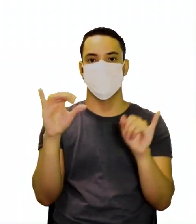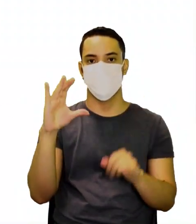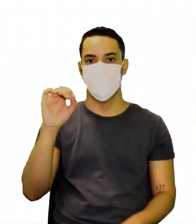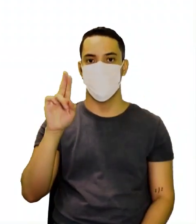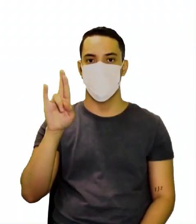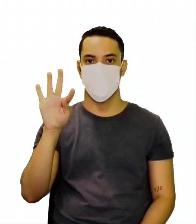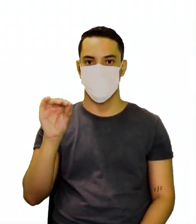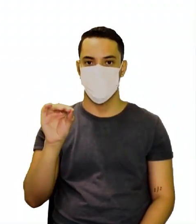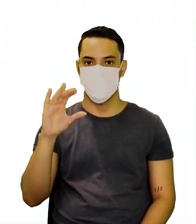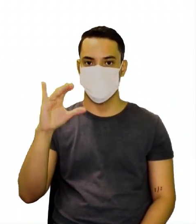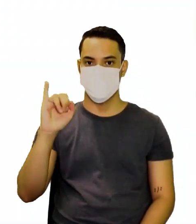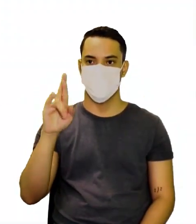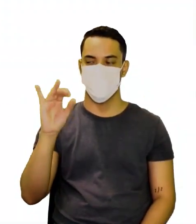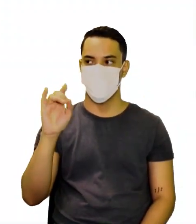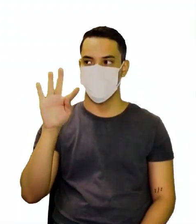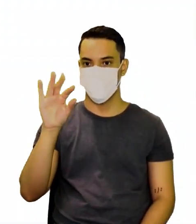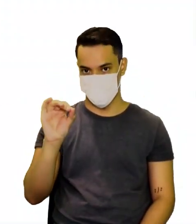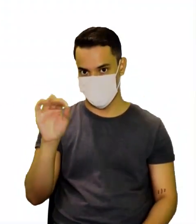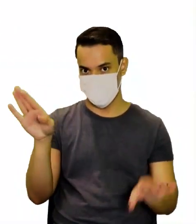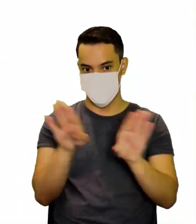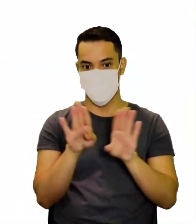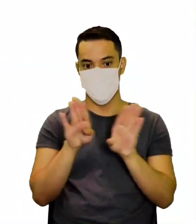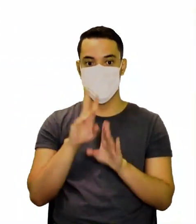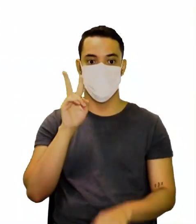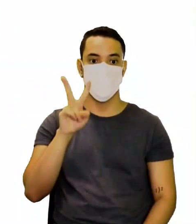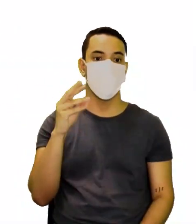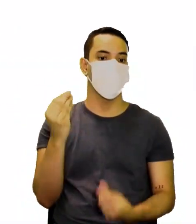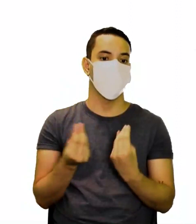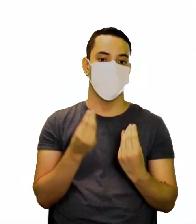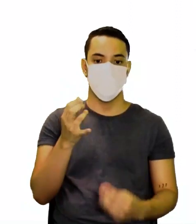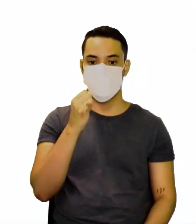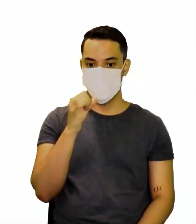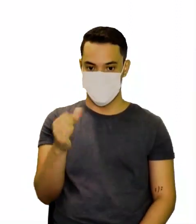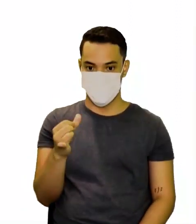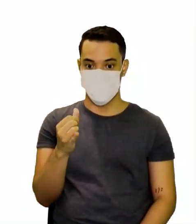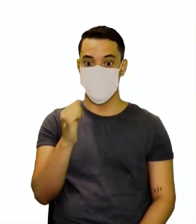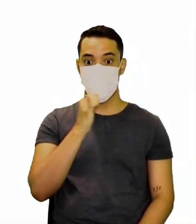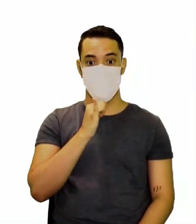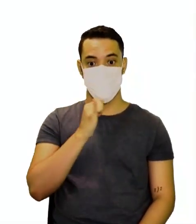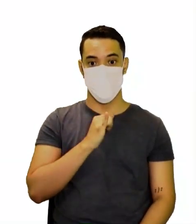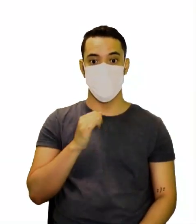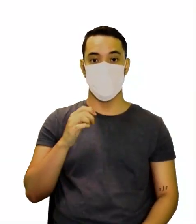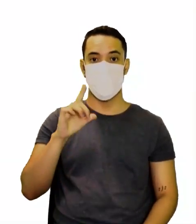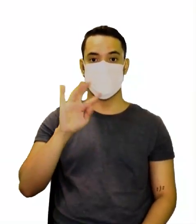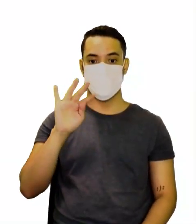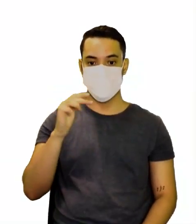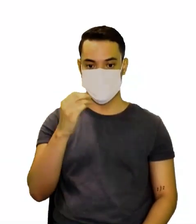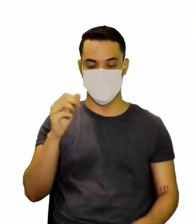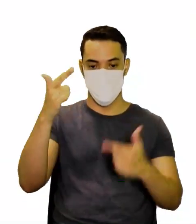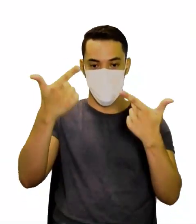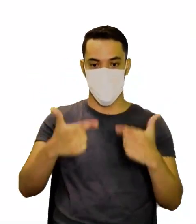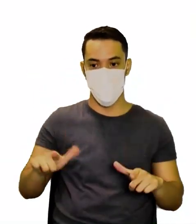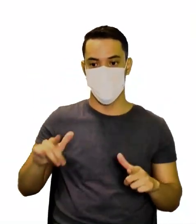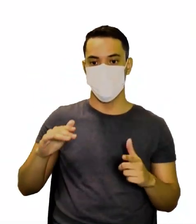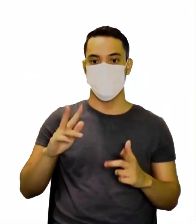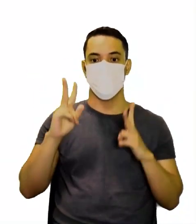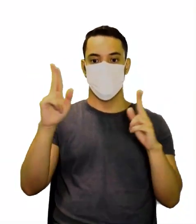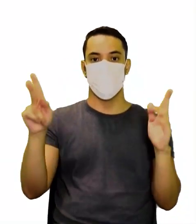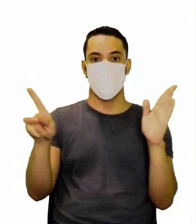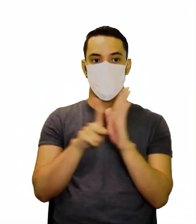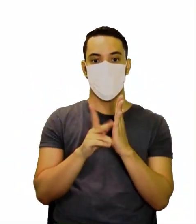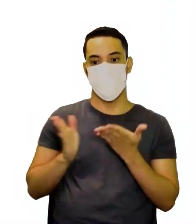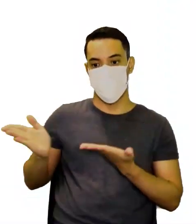certo? E aqui nós vimos essa corrente curto aí, e nesse caso a tensão no circuito é nula e a